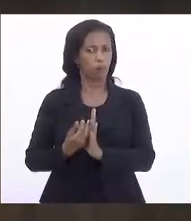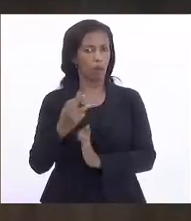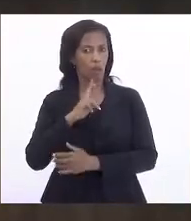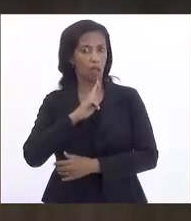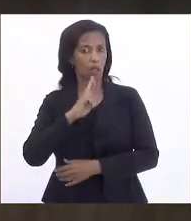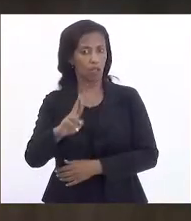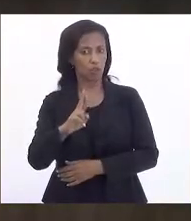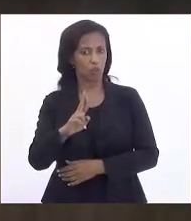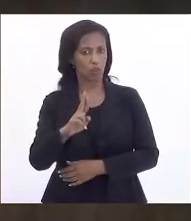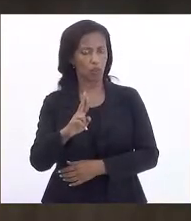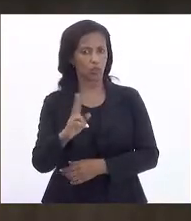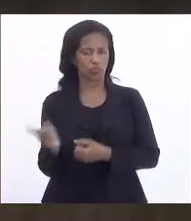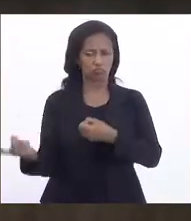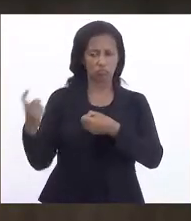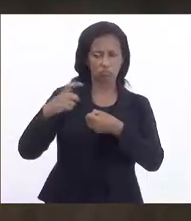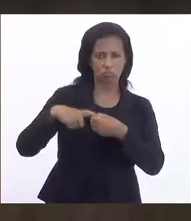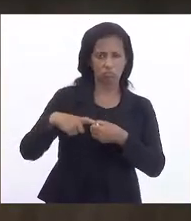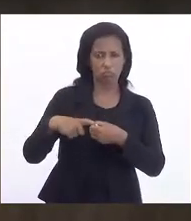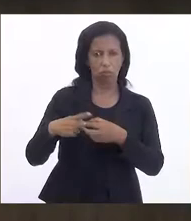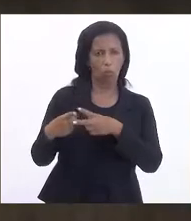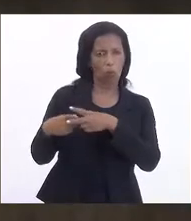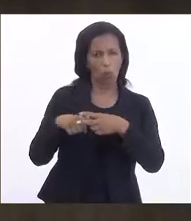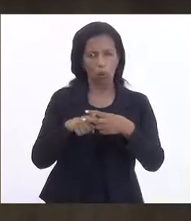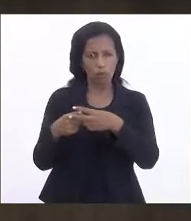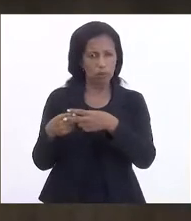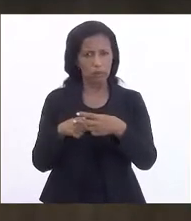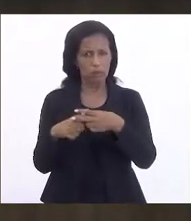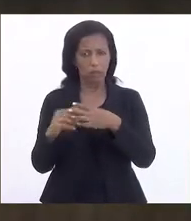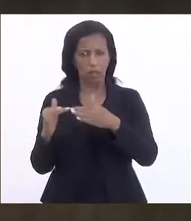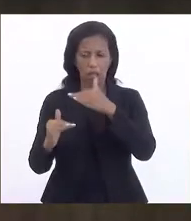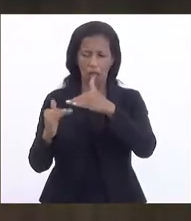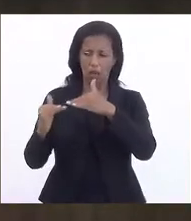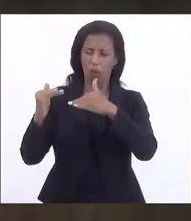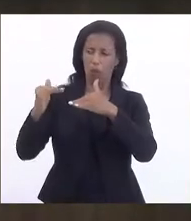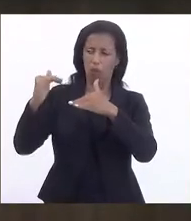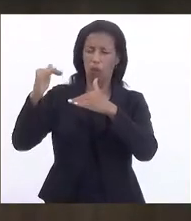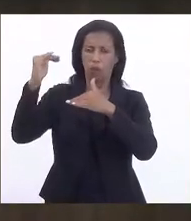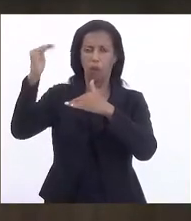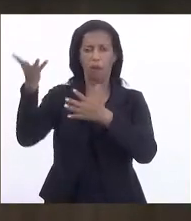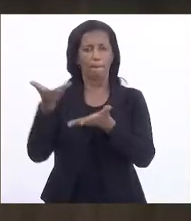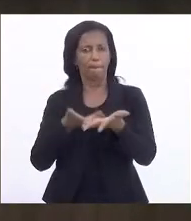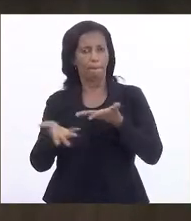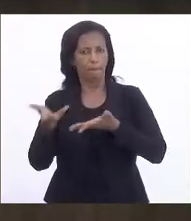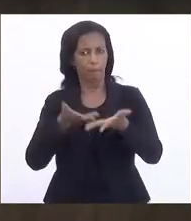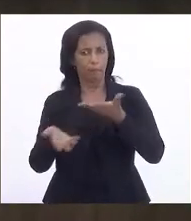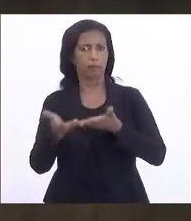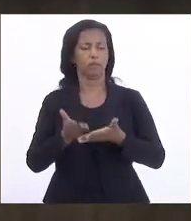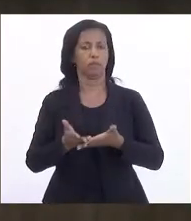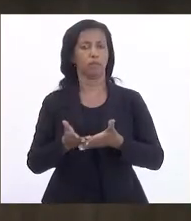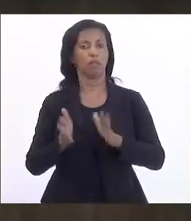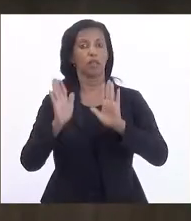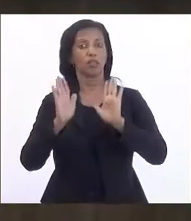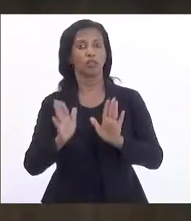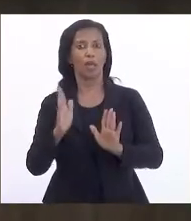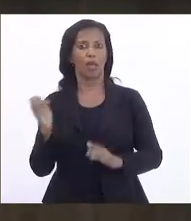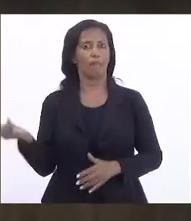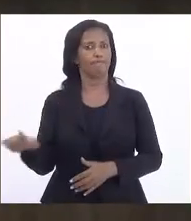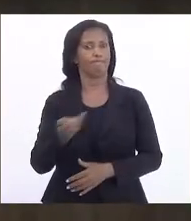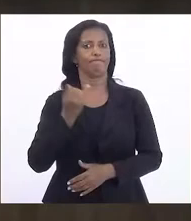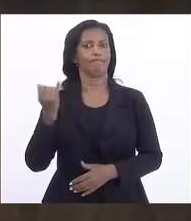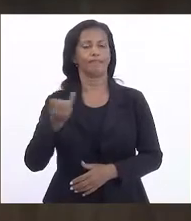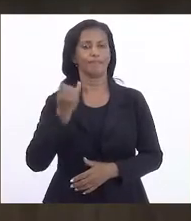de reparação de correção e elevação da arrecadação com roitos e participações é fundamental